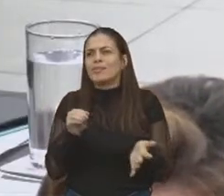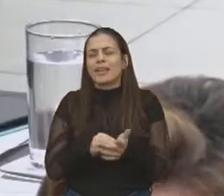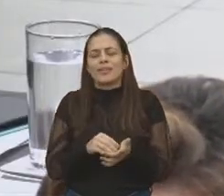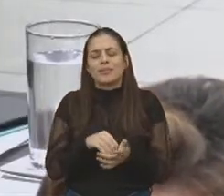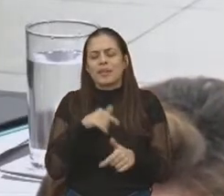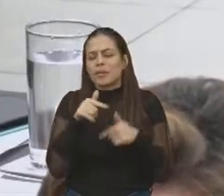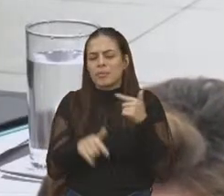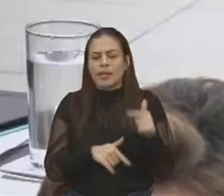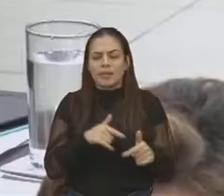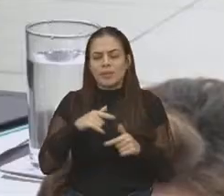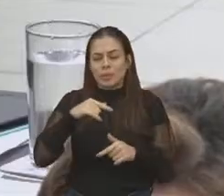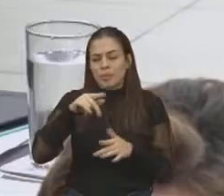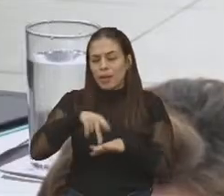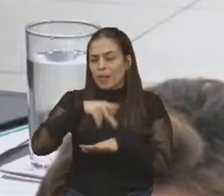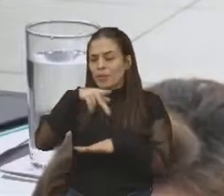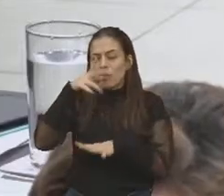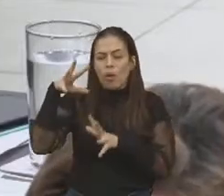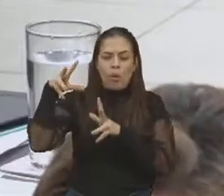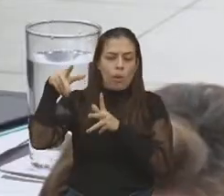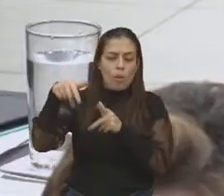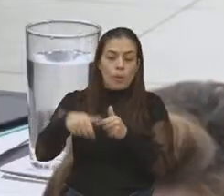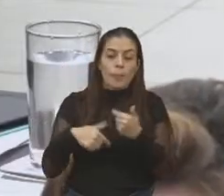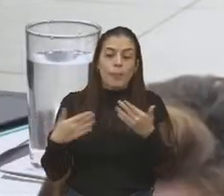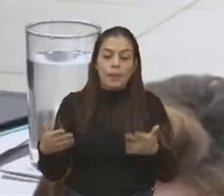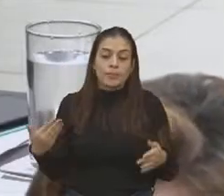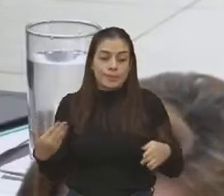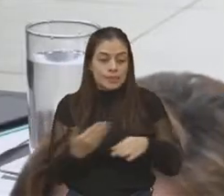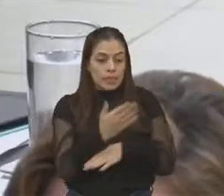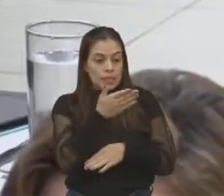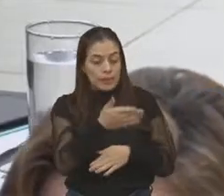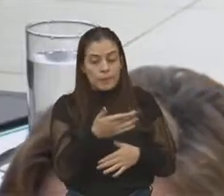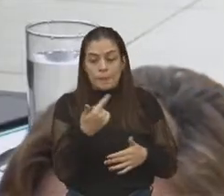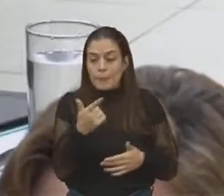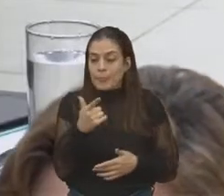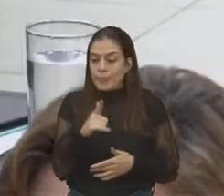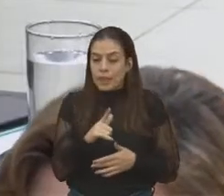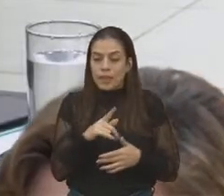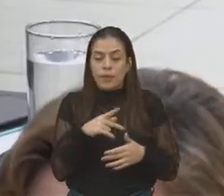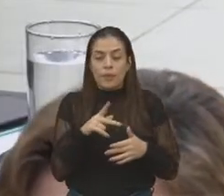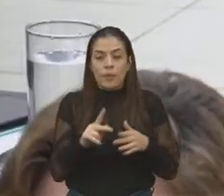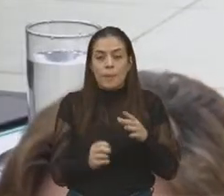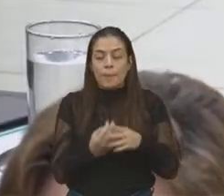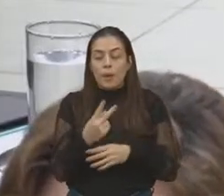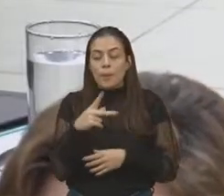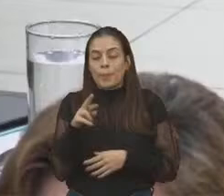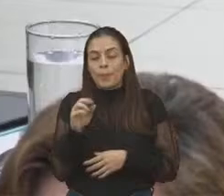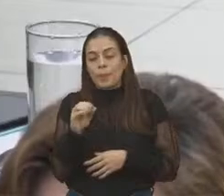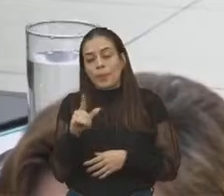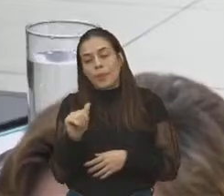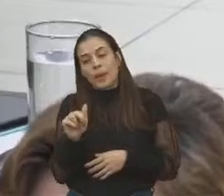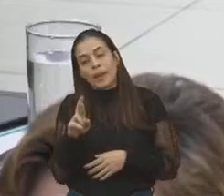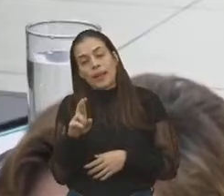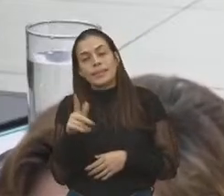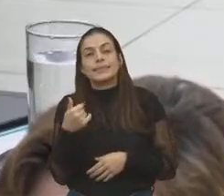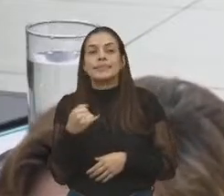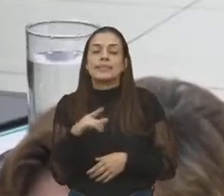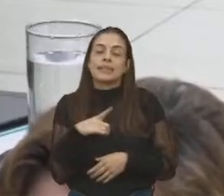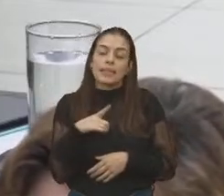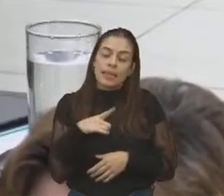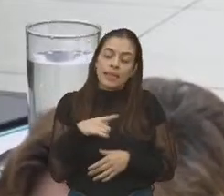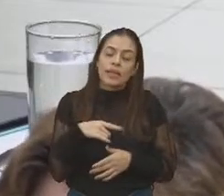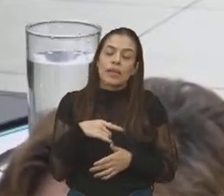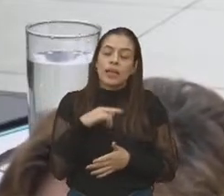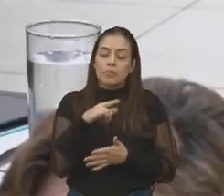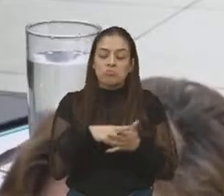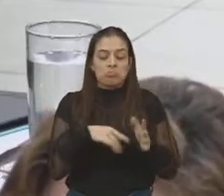aí. E aí eles entraram lá e também não consta aqui na Prolar se tem regularização da Lagoa Azul 2 e o